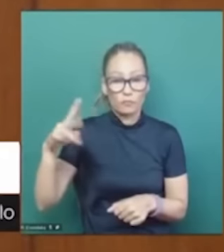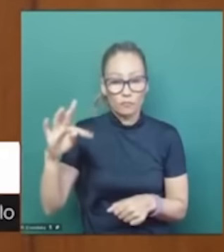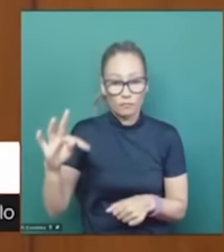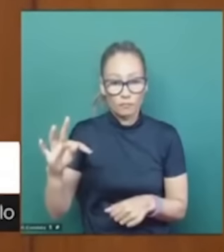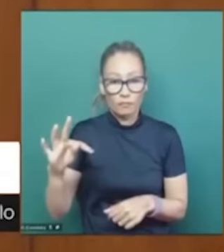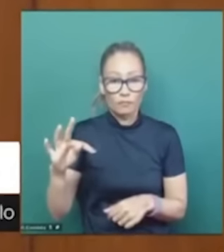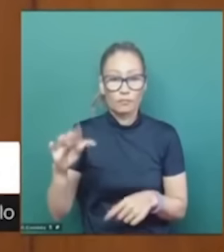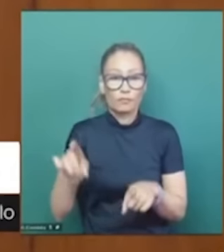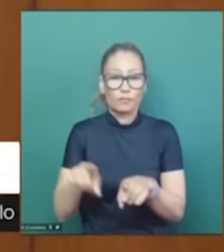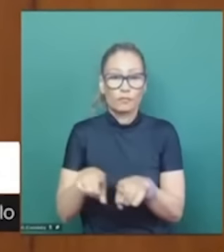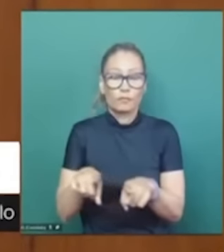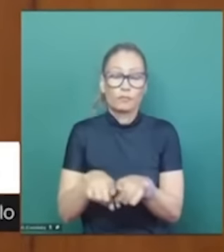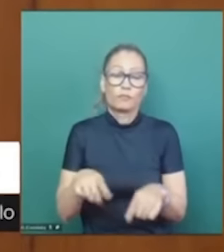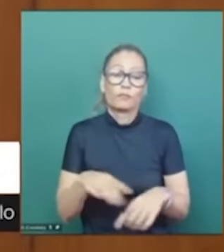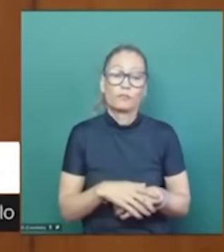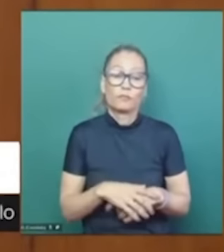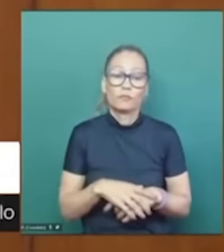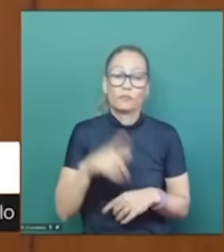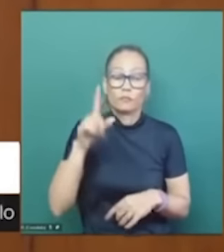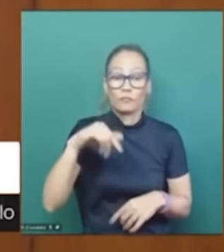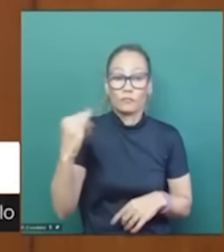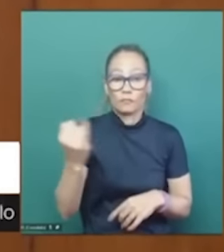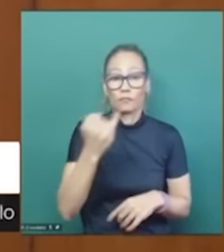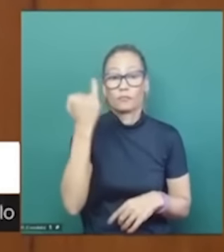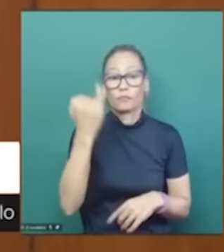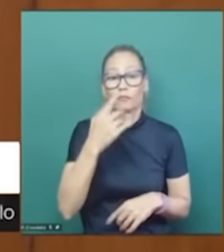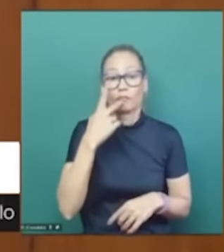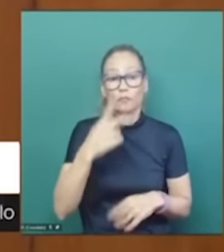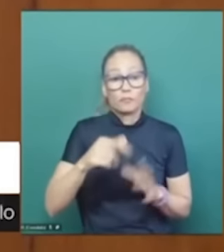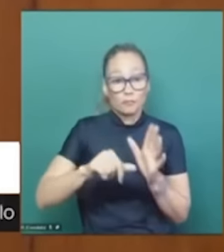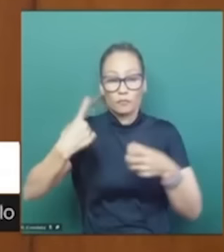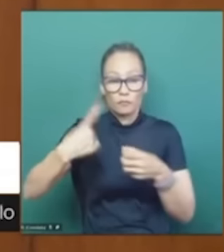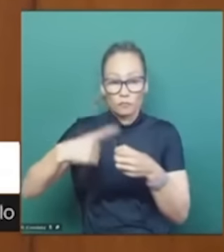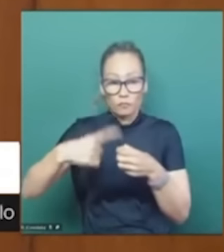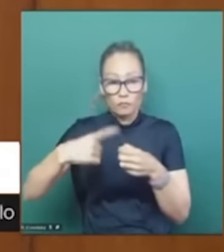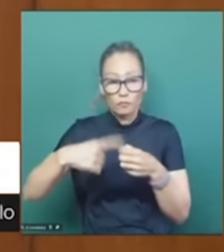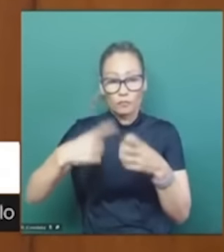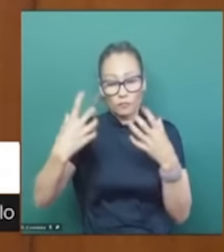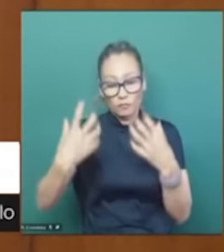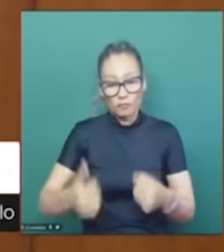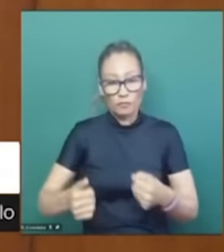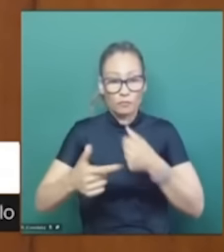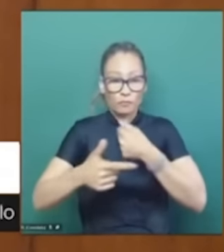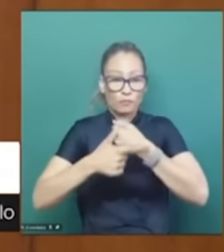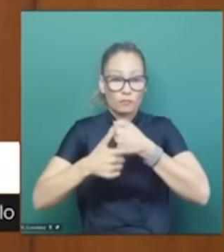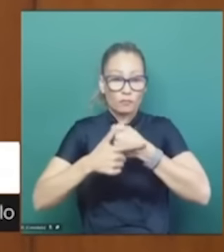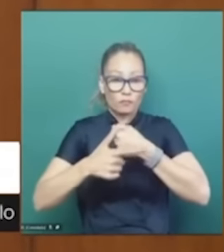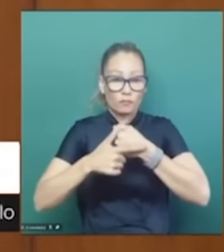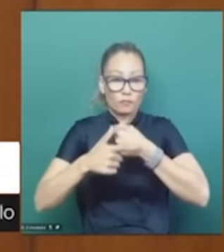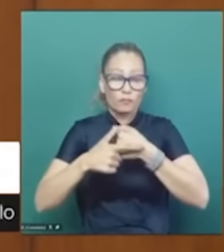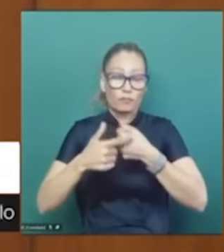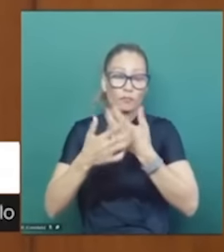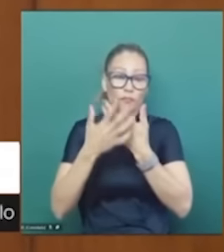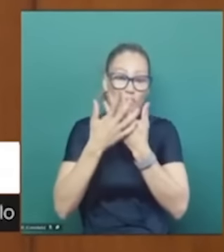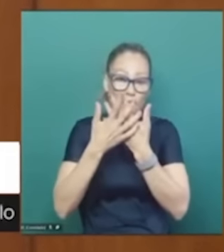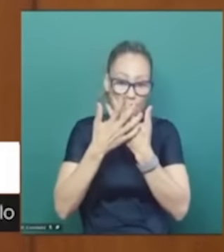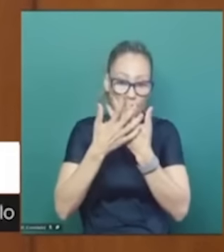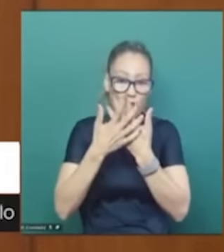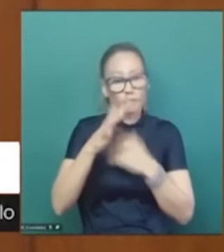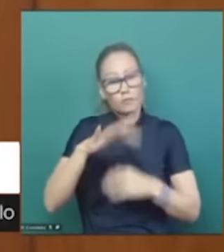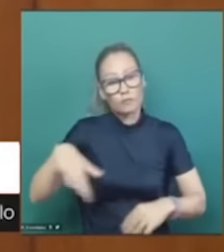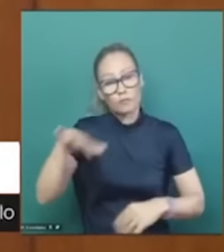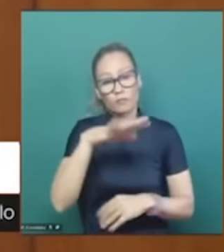É importante dizer que pela primeira vez a Comissão de Política Urbana assumiu um papel transparente com a população. Eu, enquanto presidente,